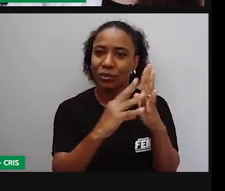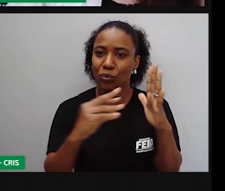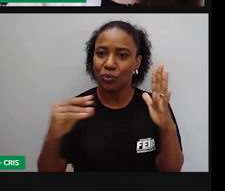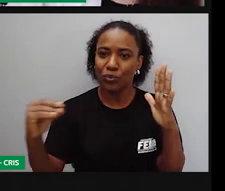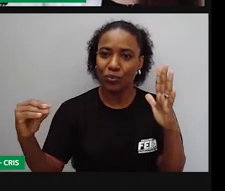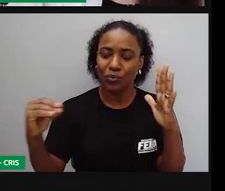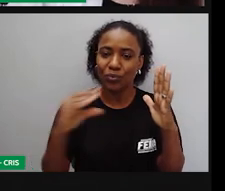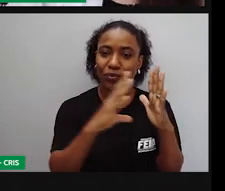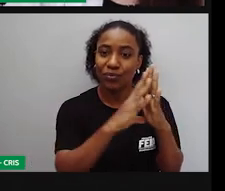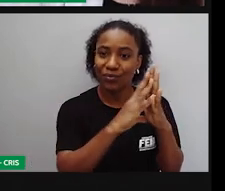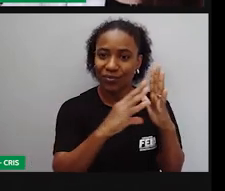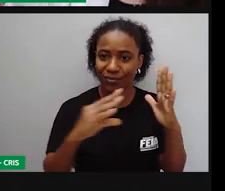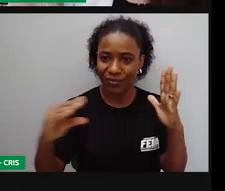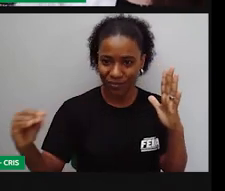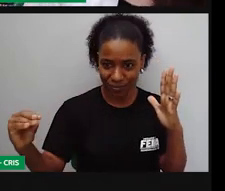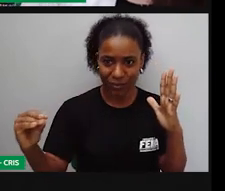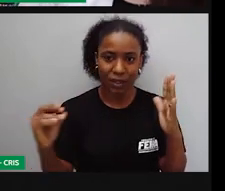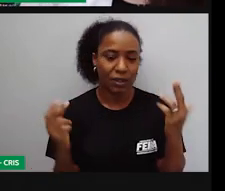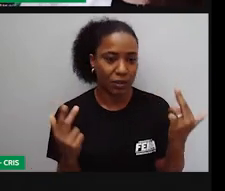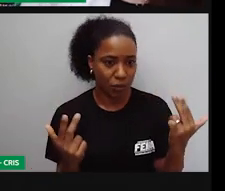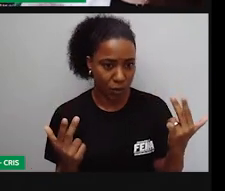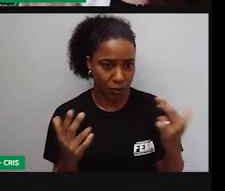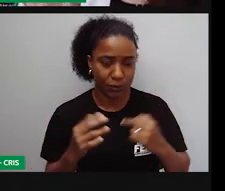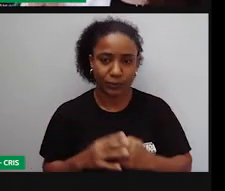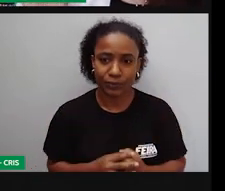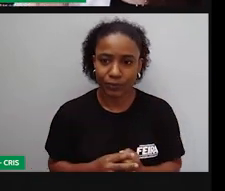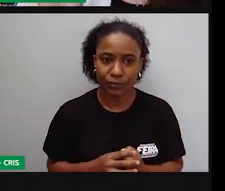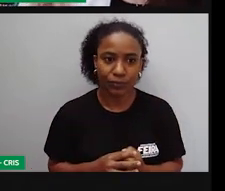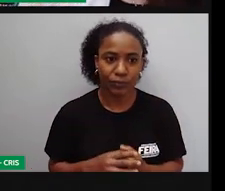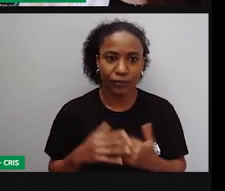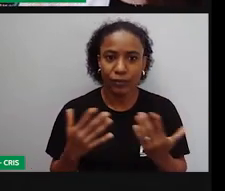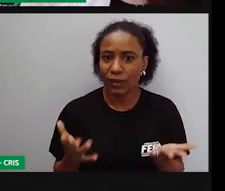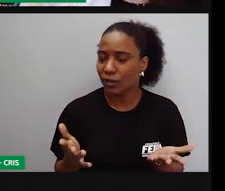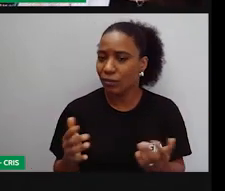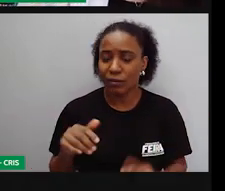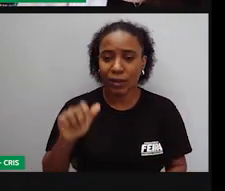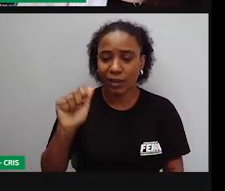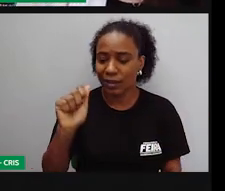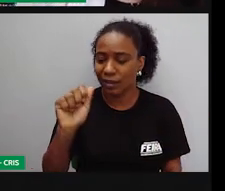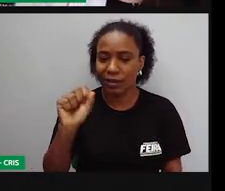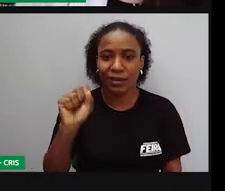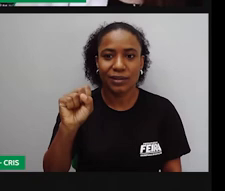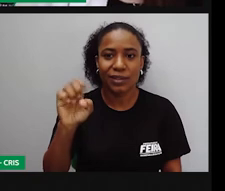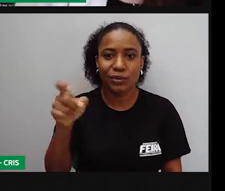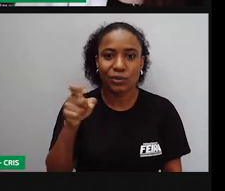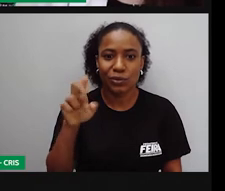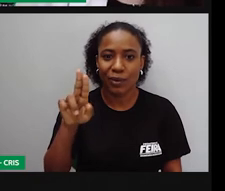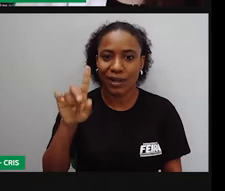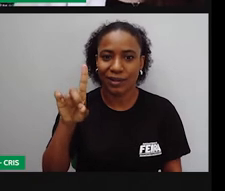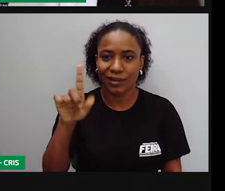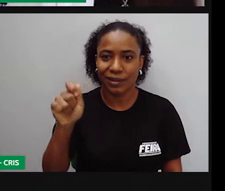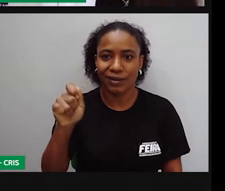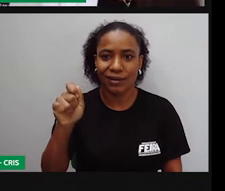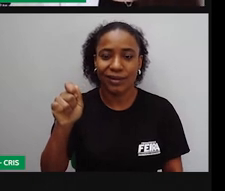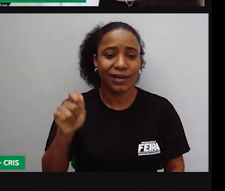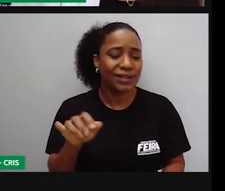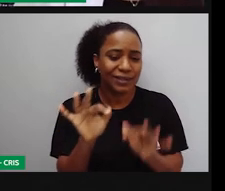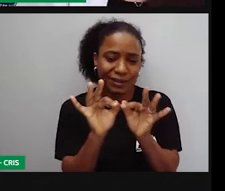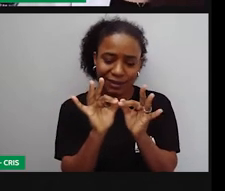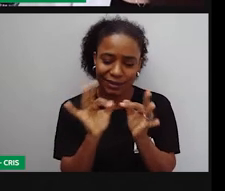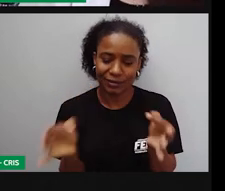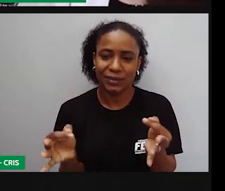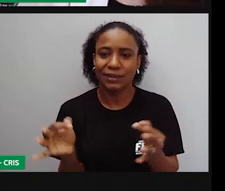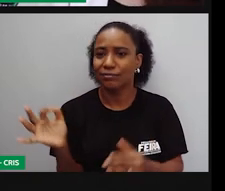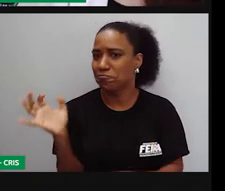maneira geral, podemos dizer que a reprodução assexuada é relativamente simples e também ela é rápida, o que